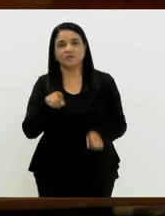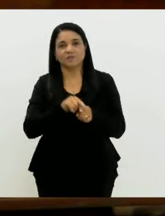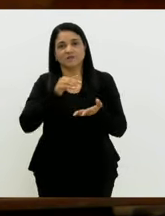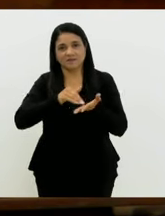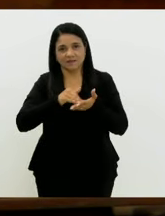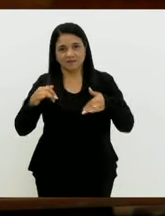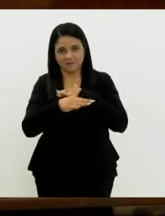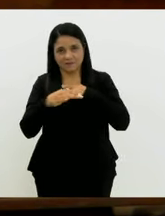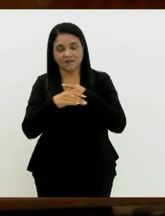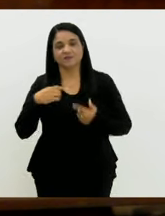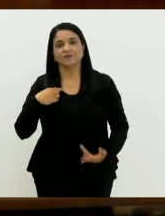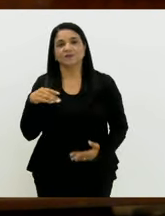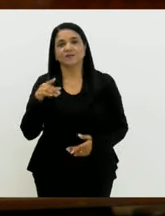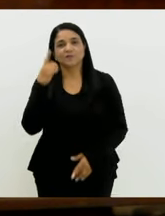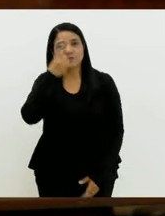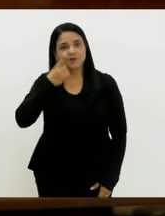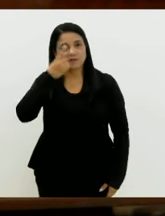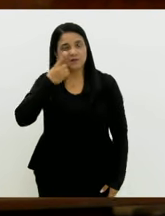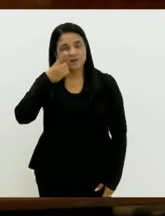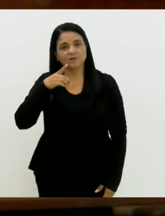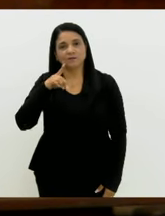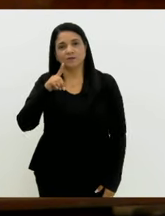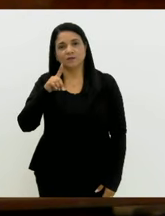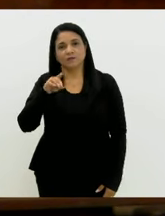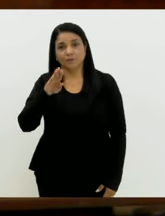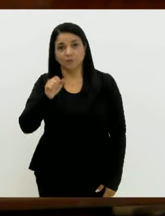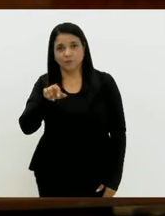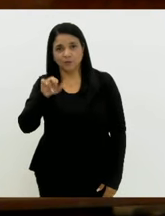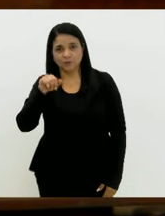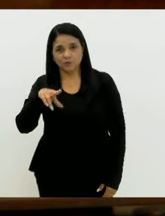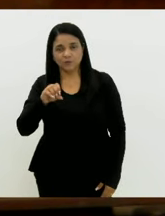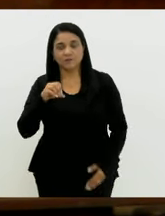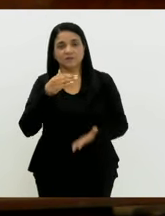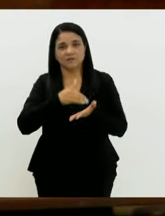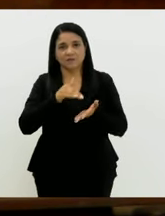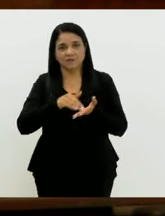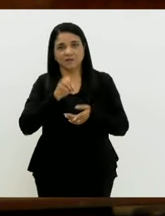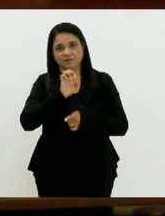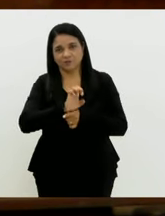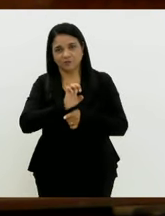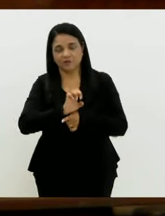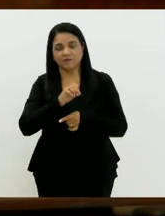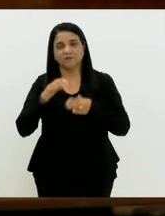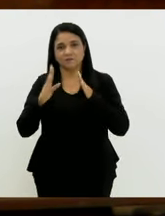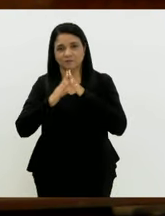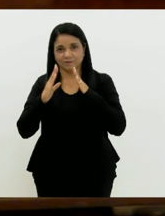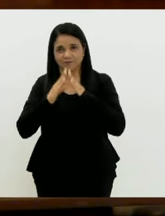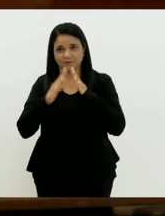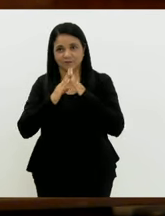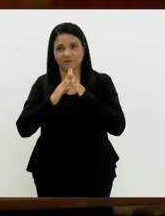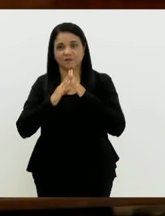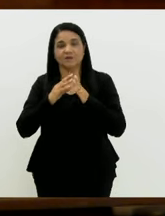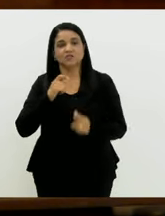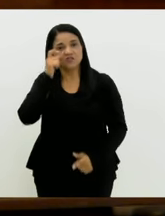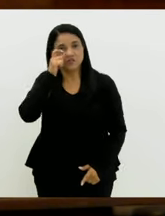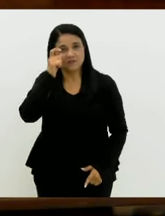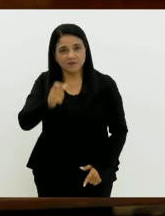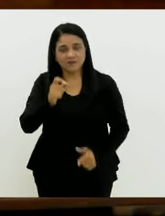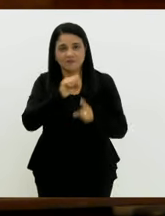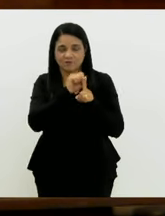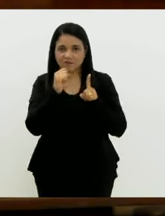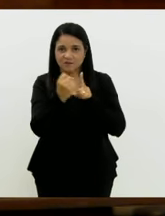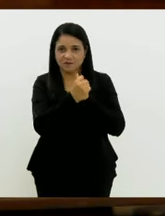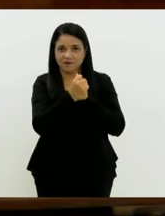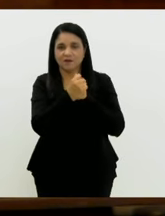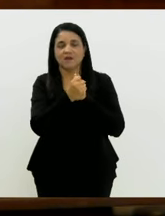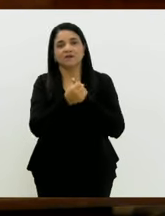Dauaire, deputado Bruno Dauaire, secretário de Estado de Habitação, Interesses Sociais,